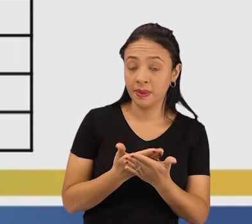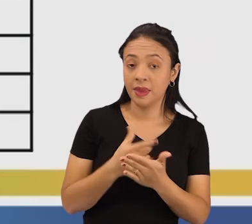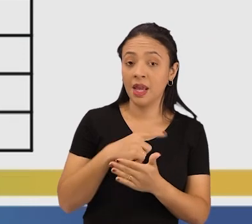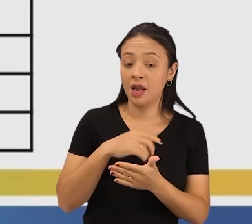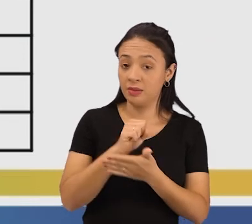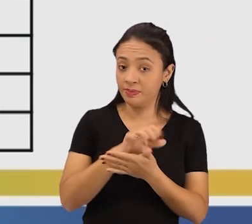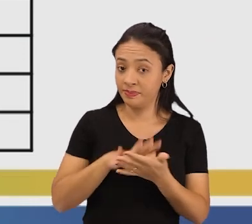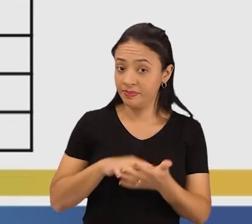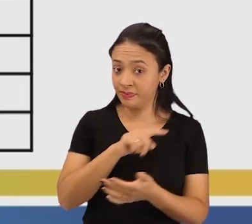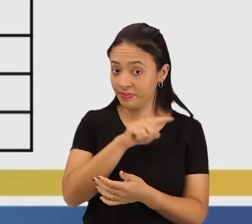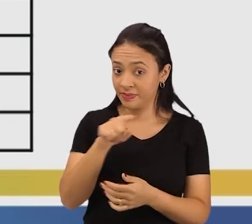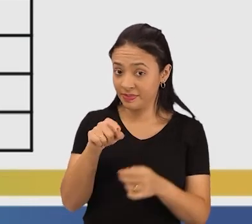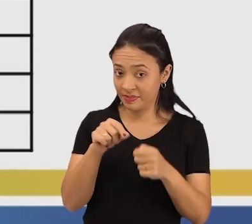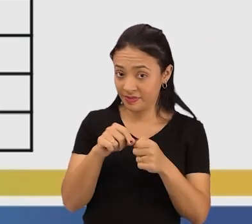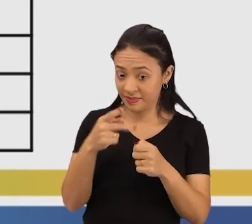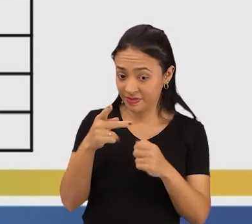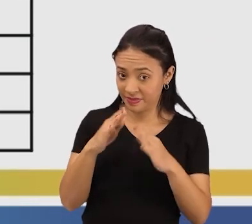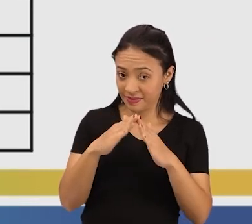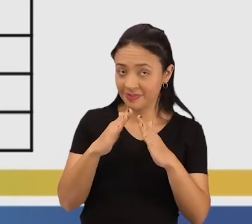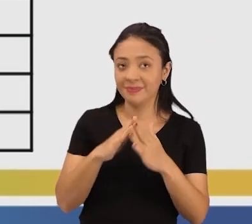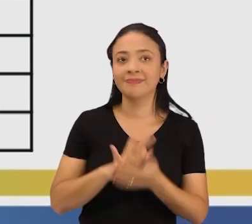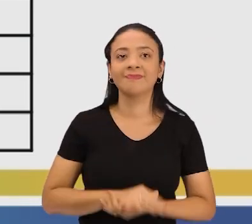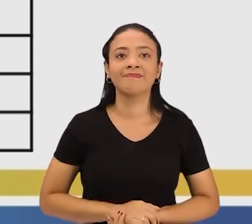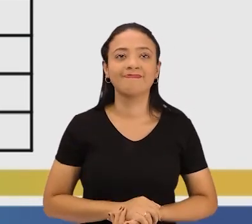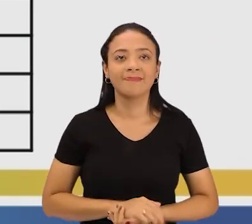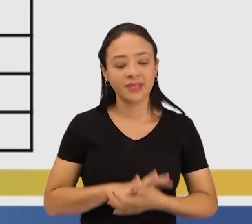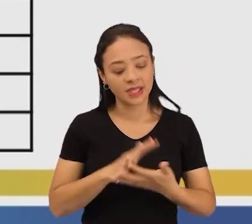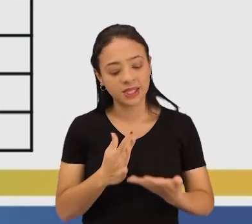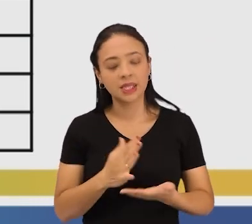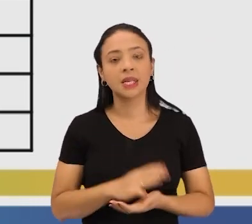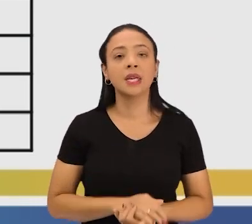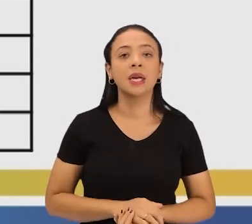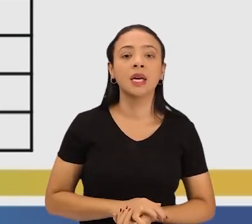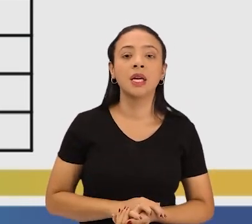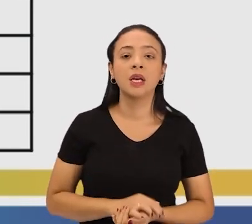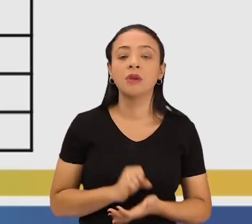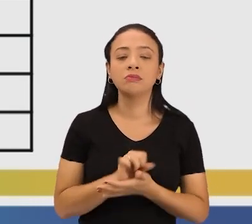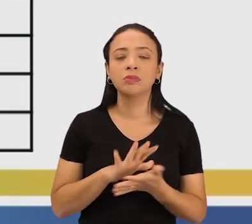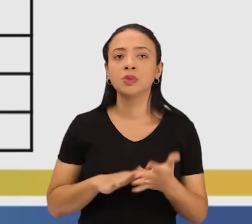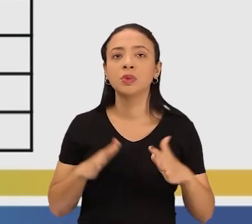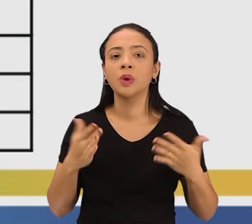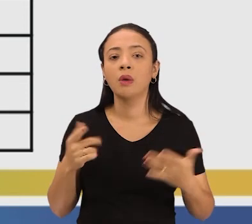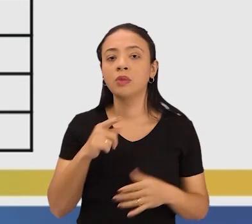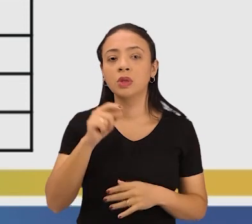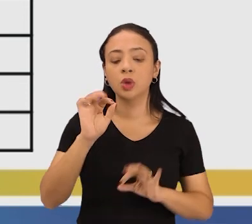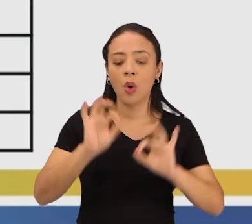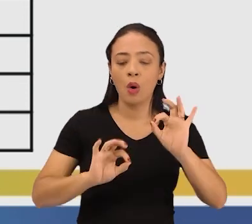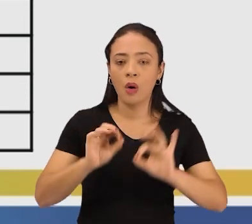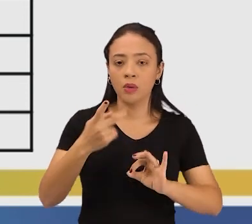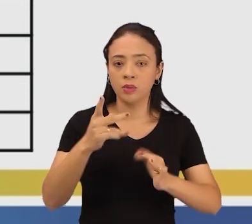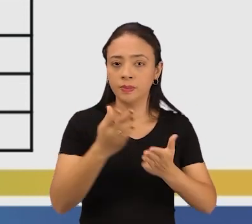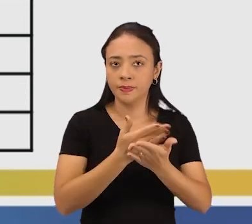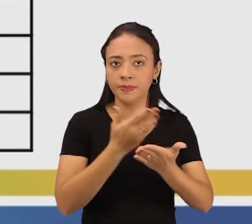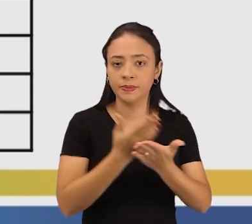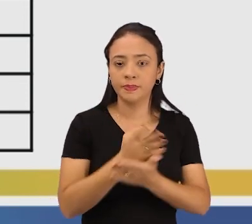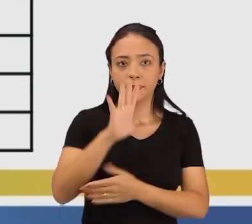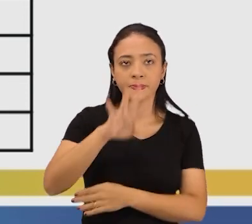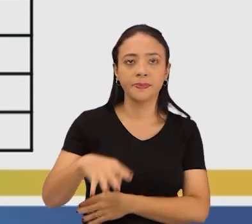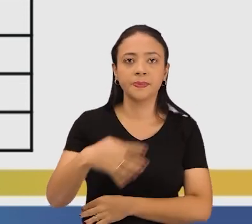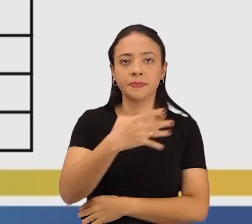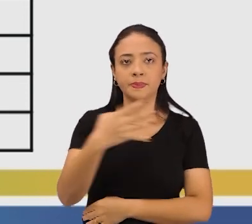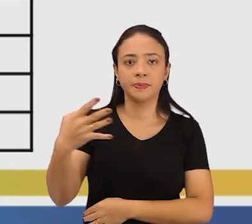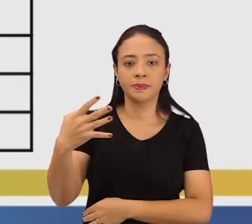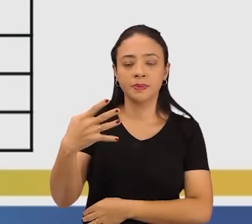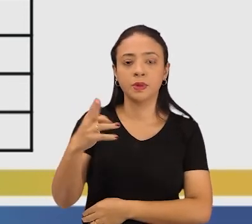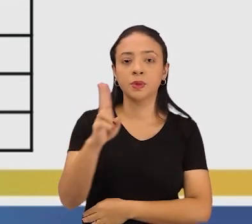aí uma tarefinha para vocês realizarem em casa. Qual que é essa atividade? Vocês vão montar no caderno uma